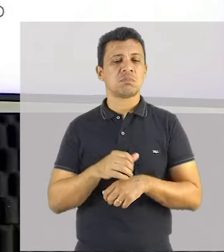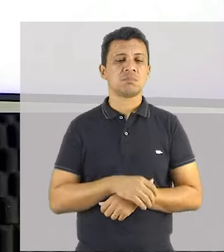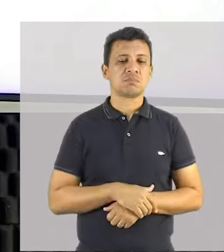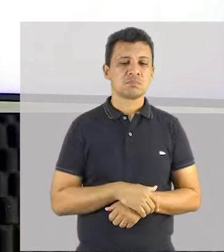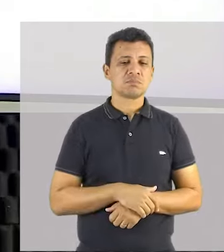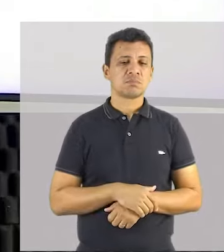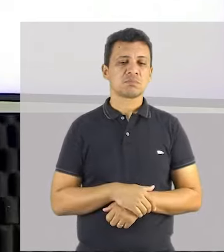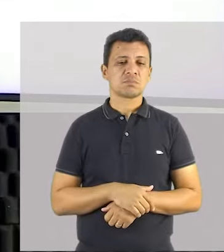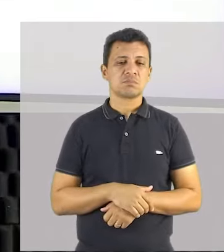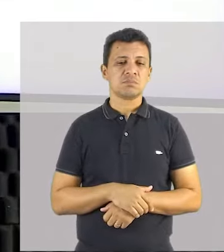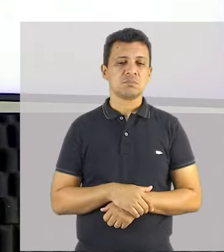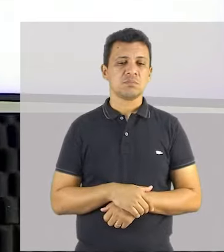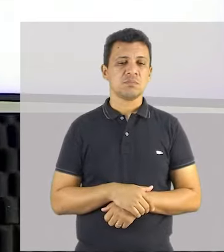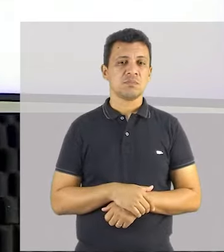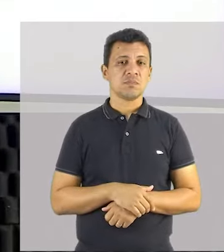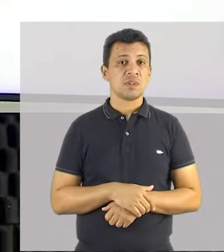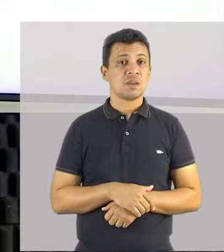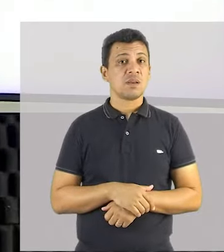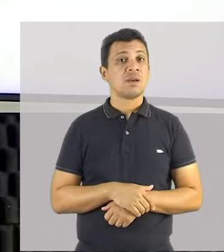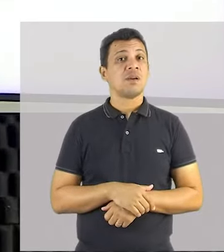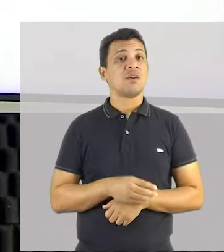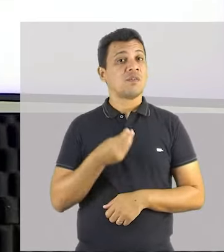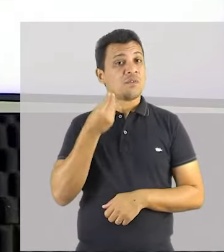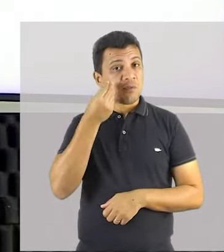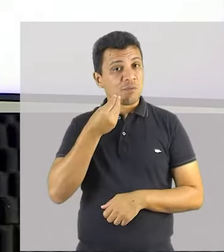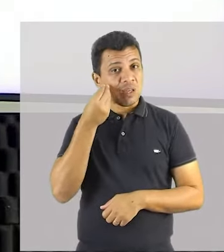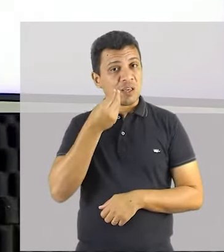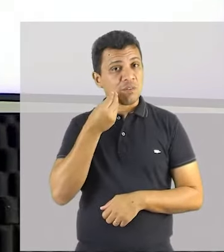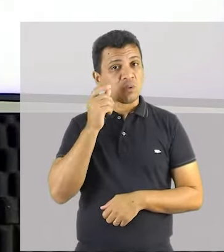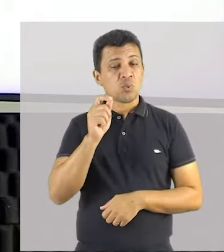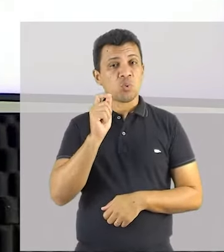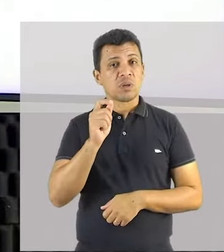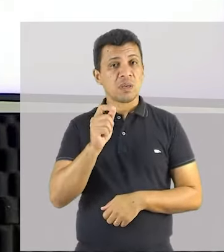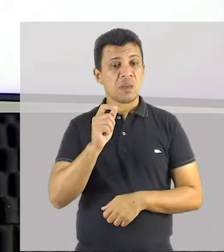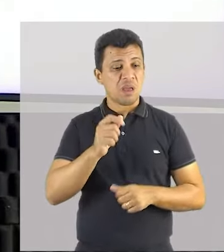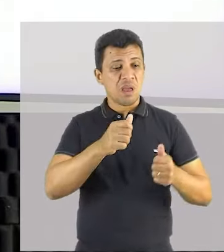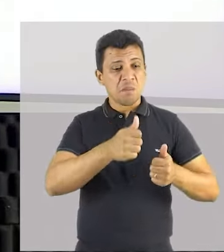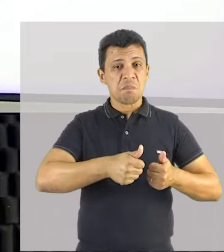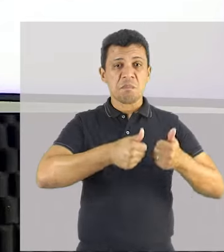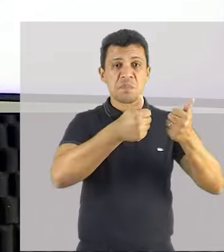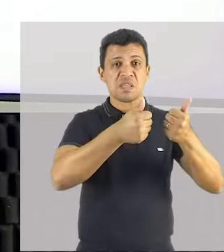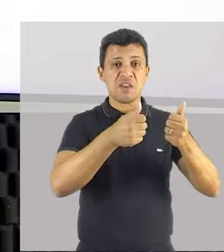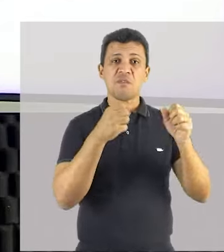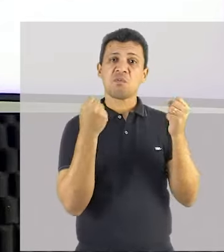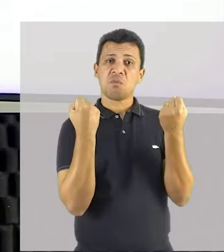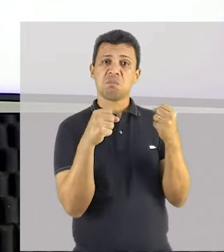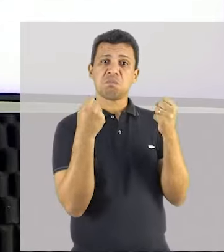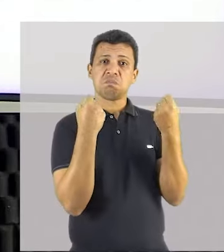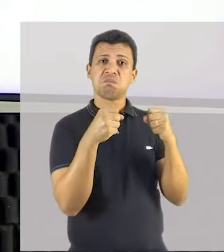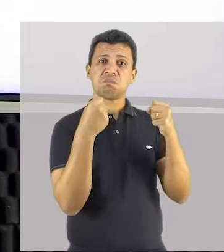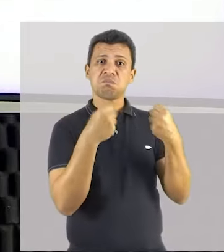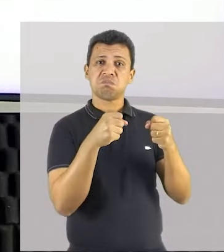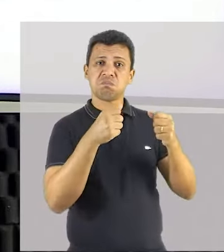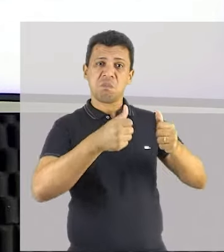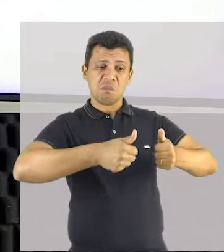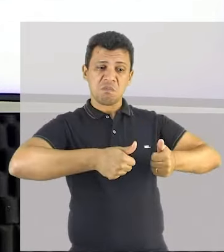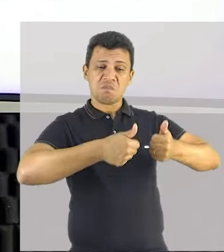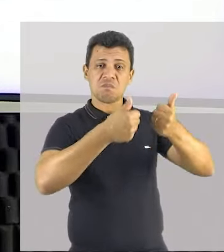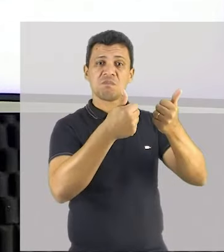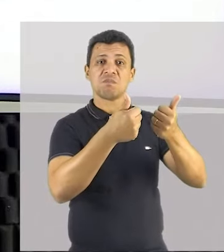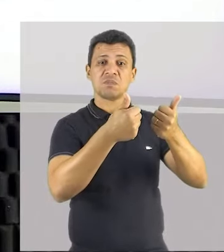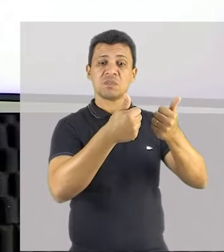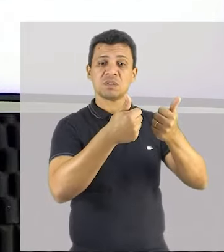e simples mas verificou-se que os efeitos benéficos do exercício dos